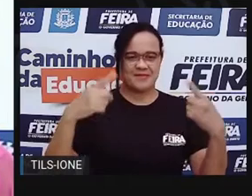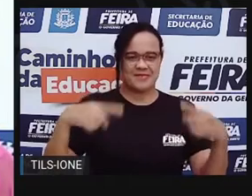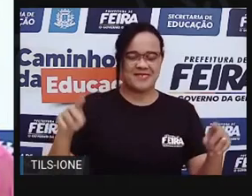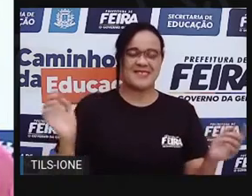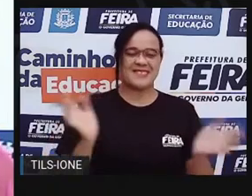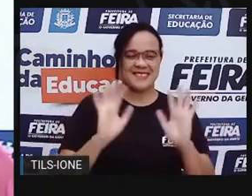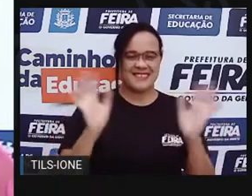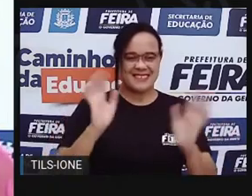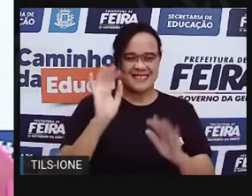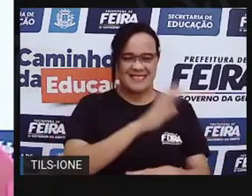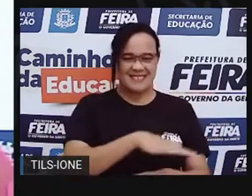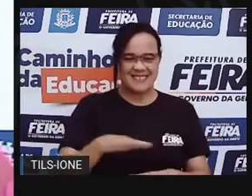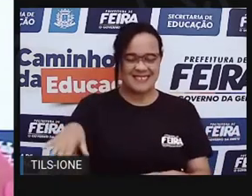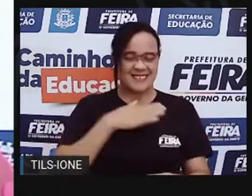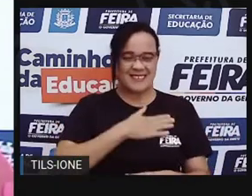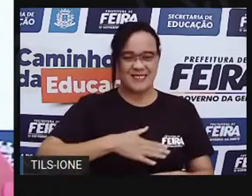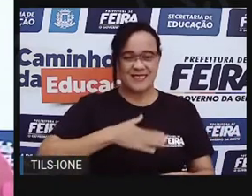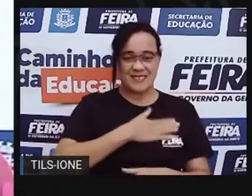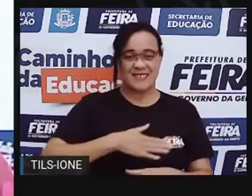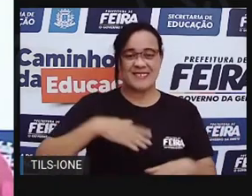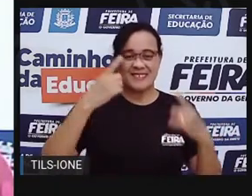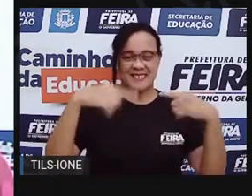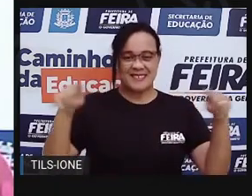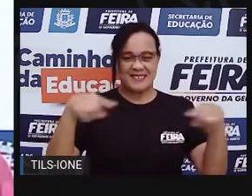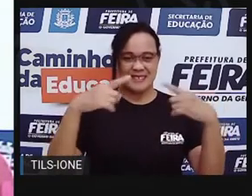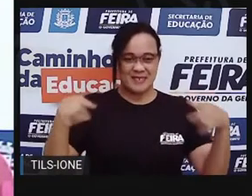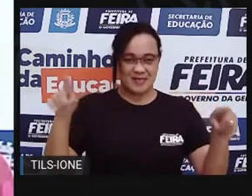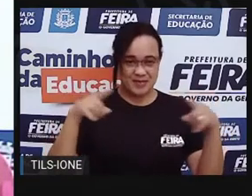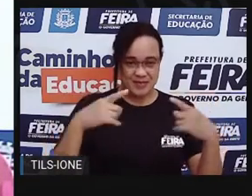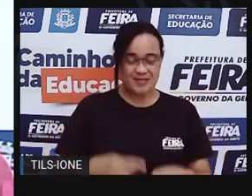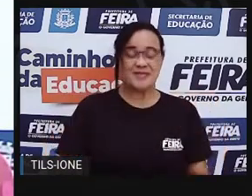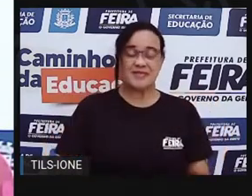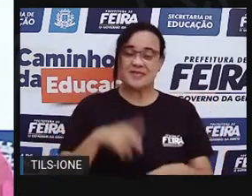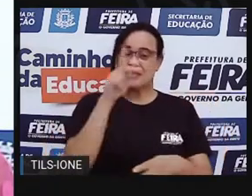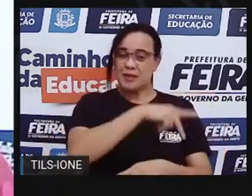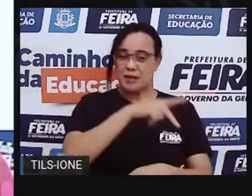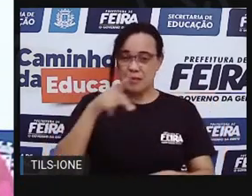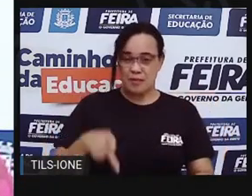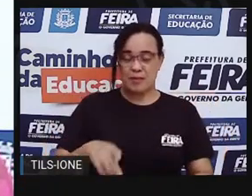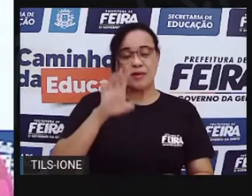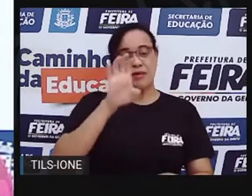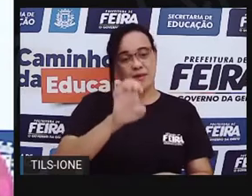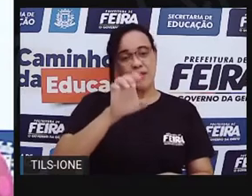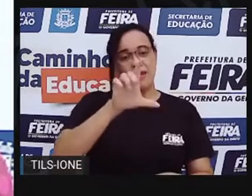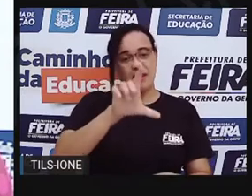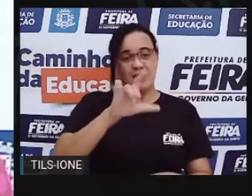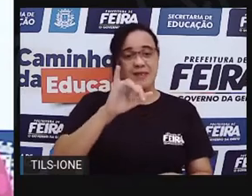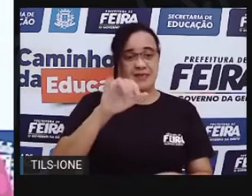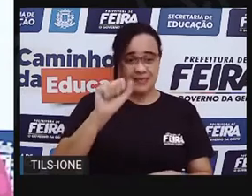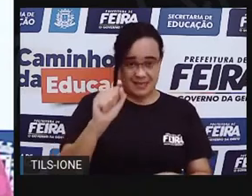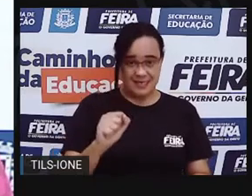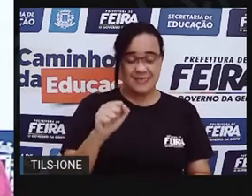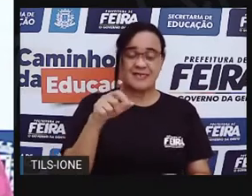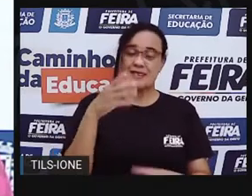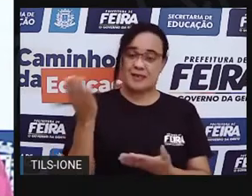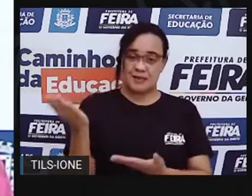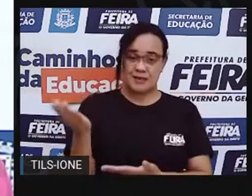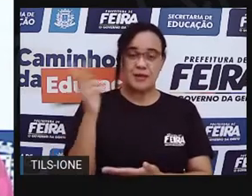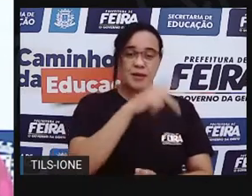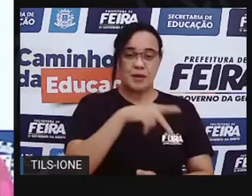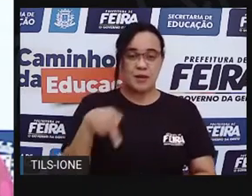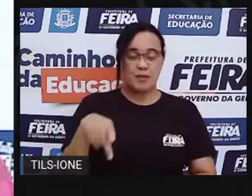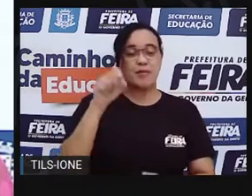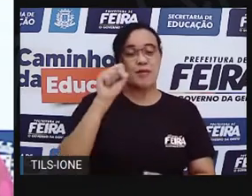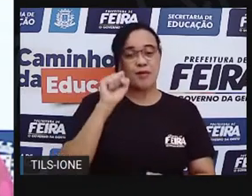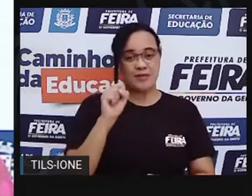meninada, gostaram da música? Eu sou a Proelisa. Eu sou a Proci. E a gente escolheu